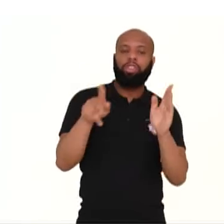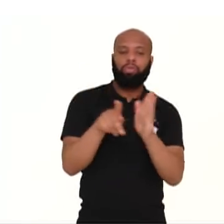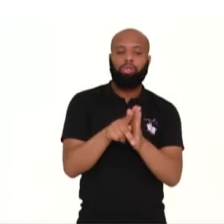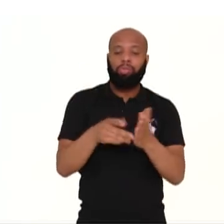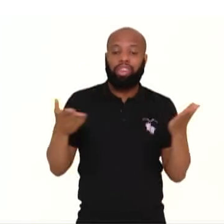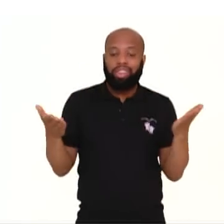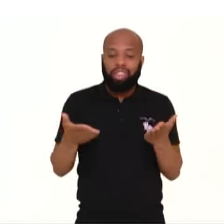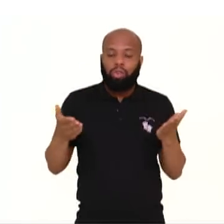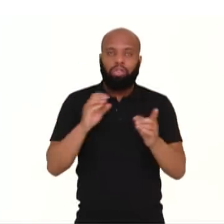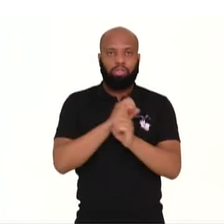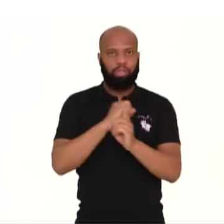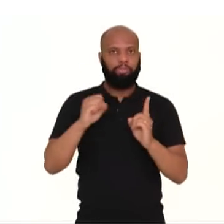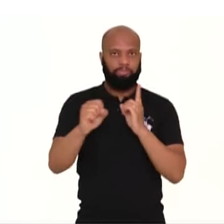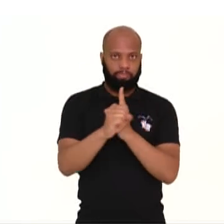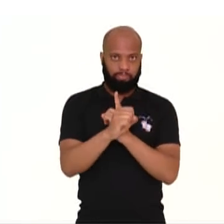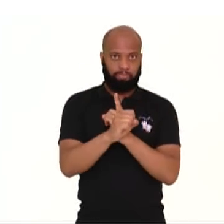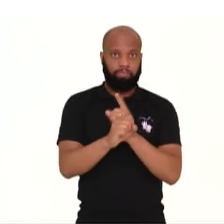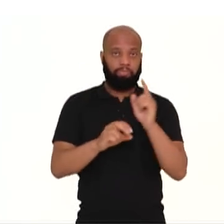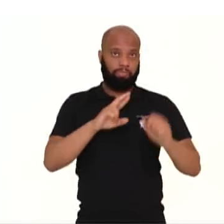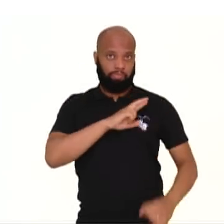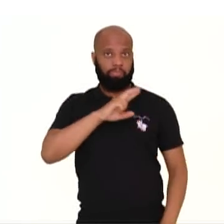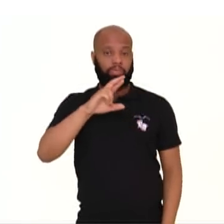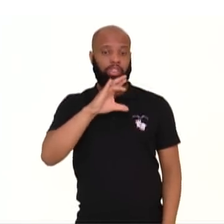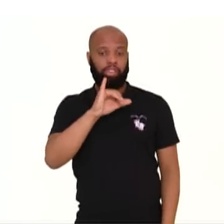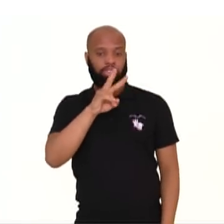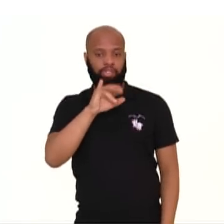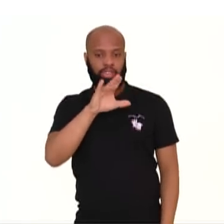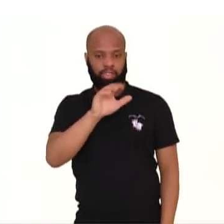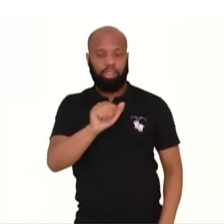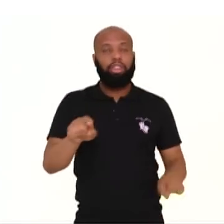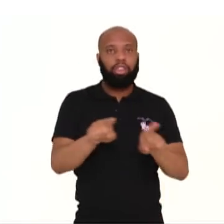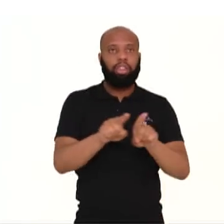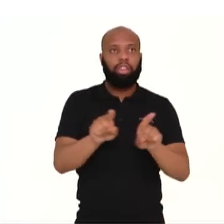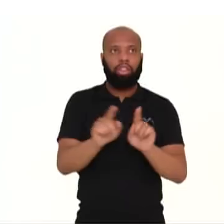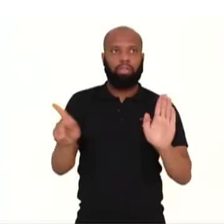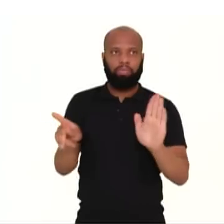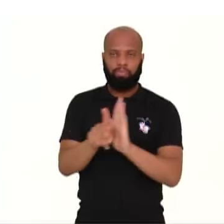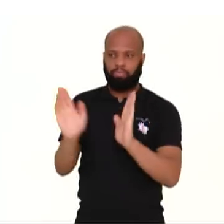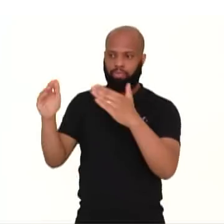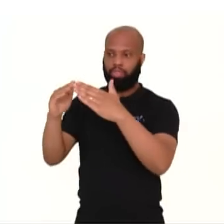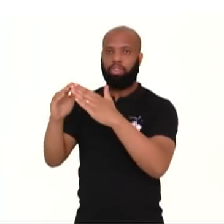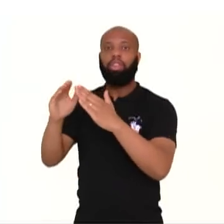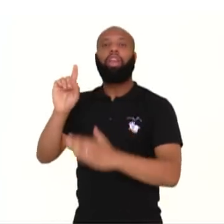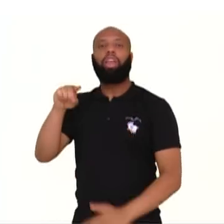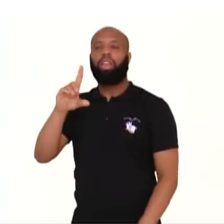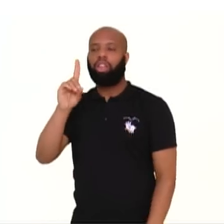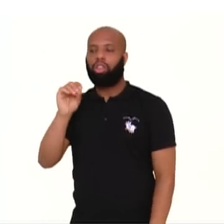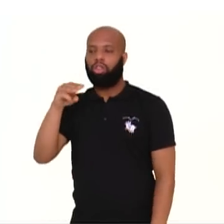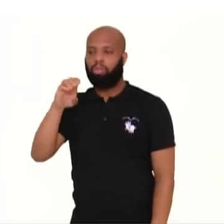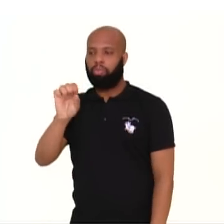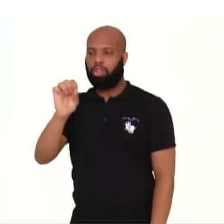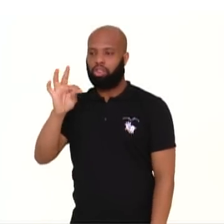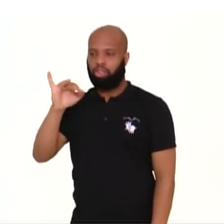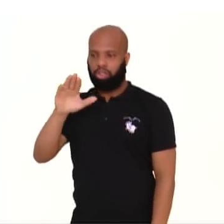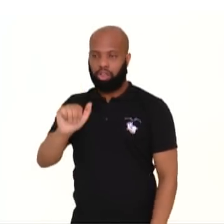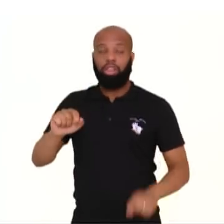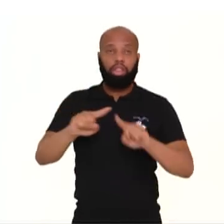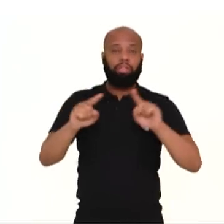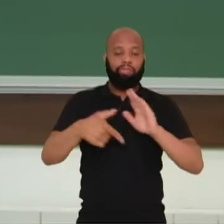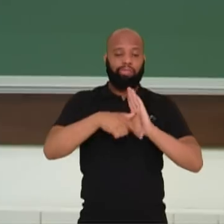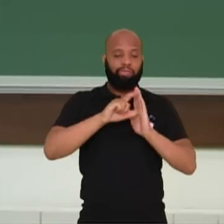atuais, a religião cívica e a religião doméstica. Então, antes de seguirmos adiante, antes de